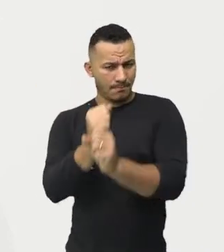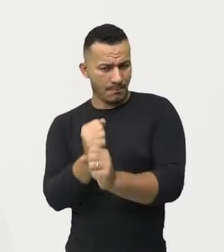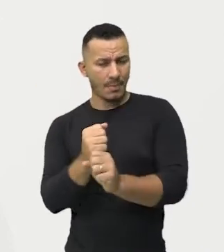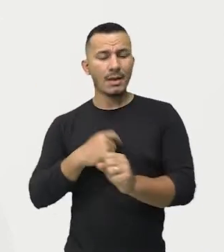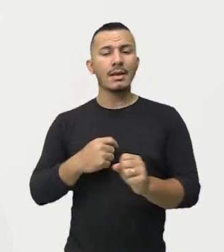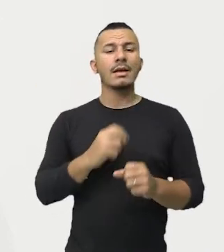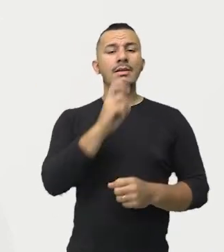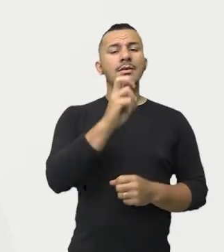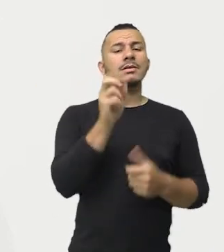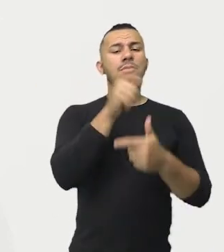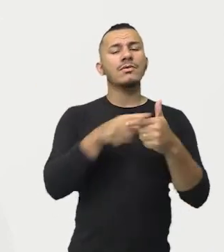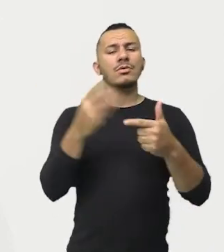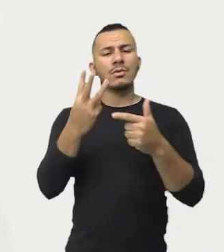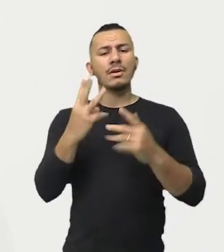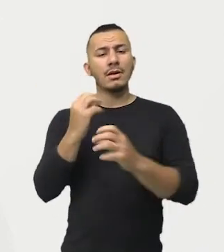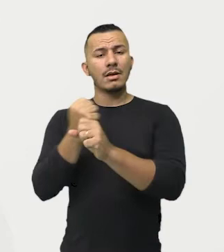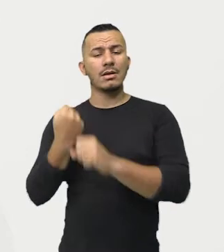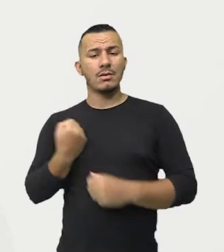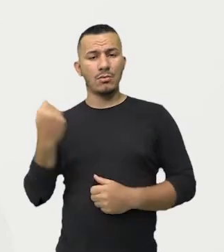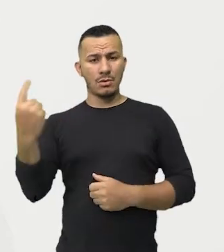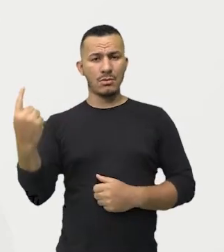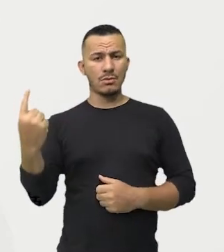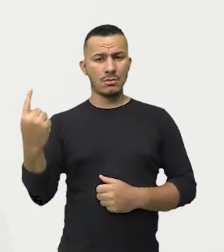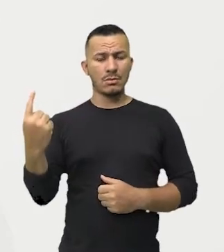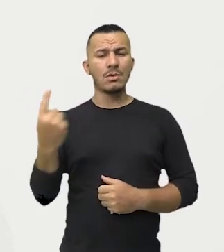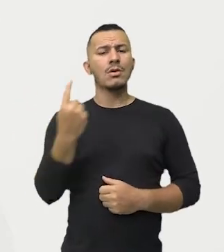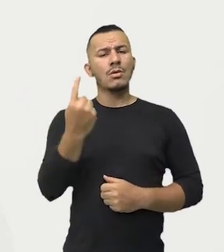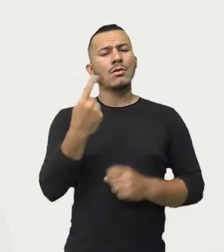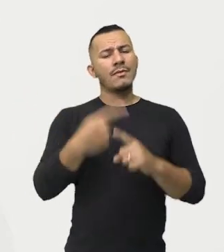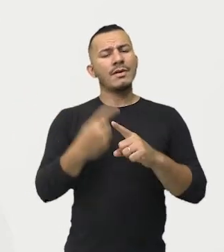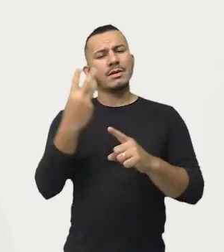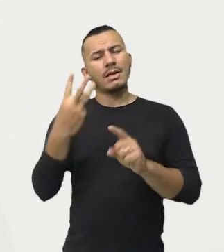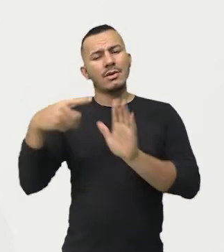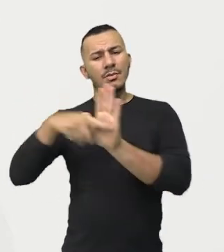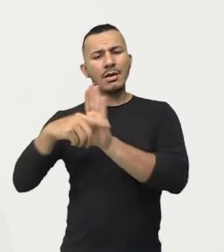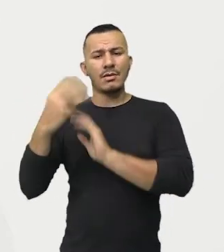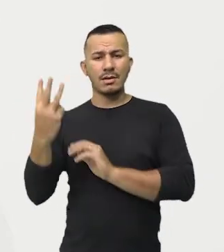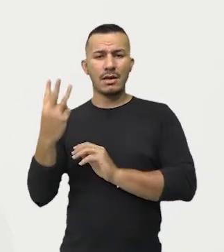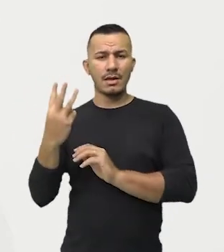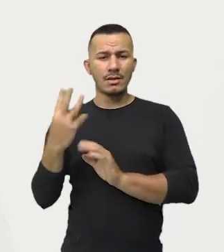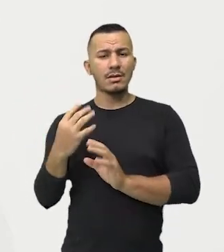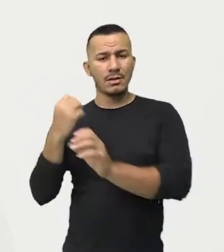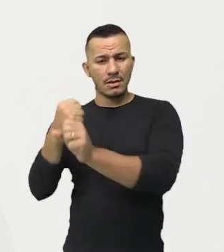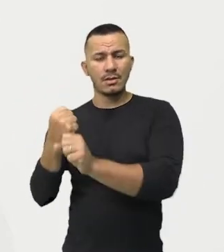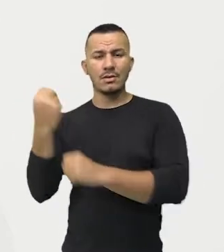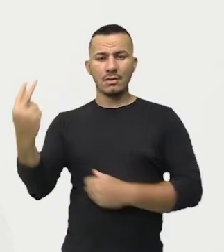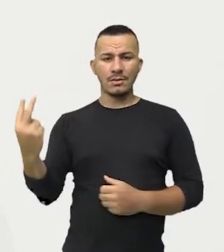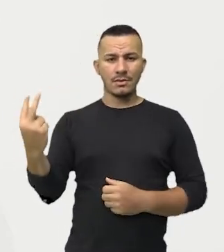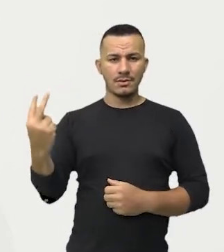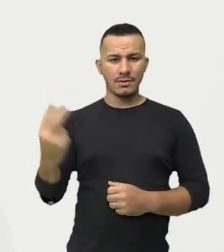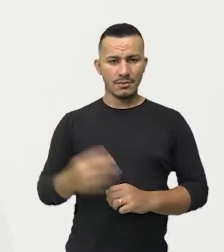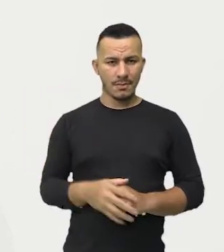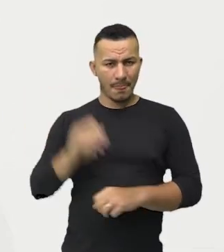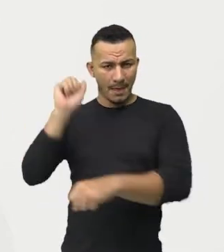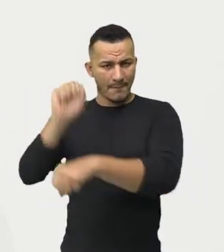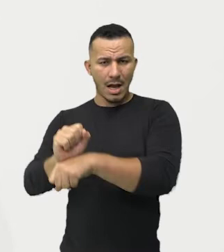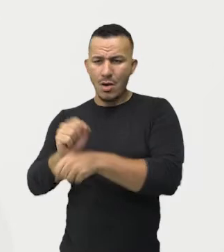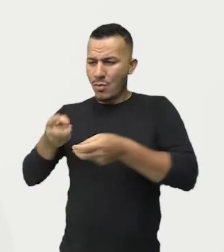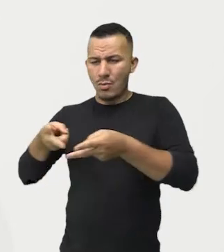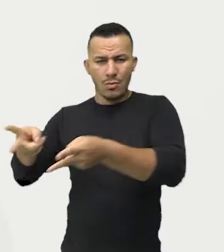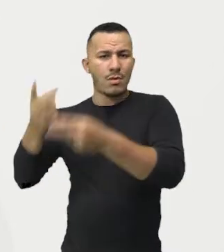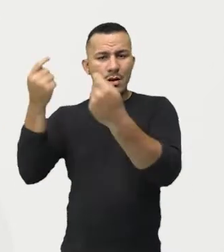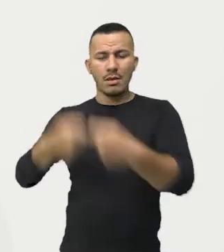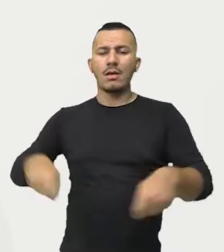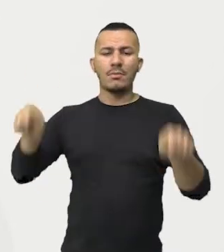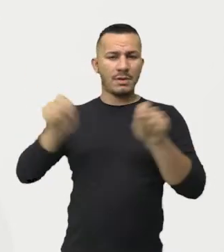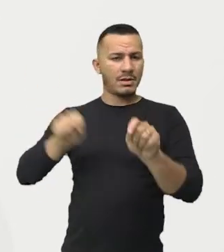5 dividido por 3, que dá 1. 1 vezes 3 menos 3, resto 2. Pronto, parou aí, não vai continuar porque nós não